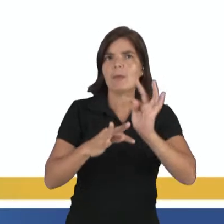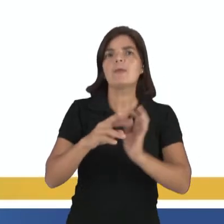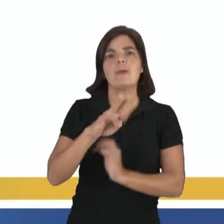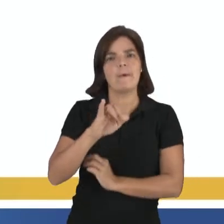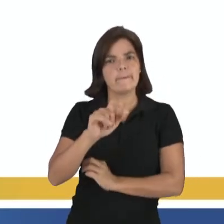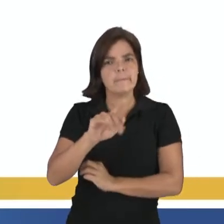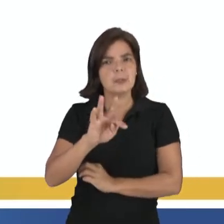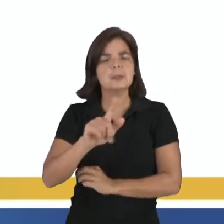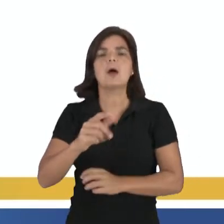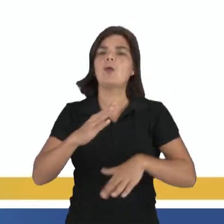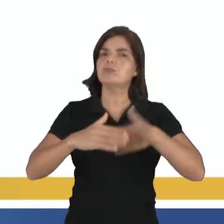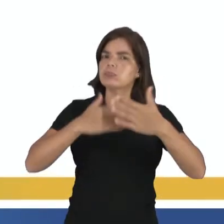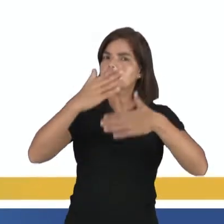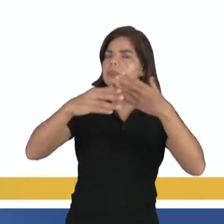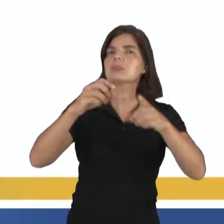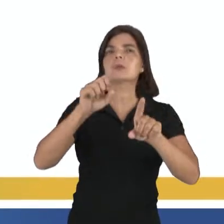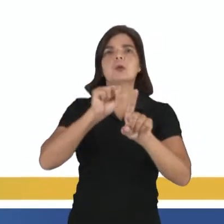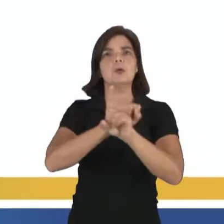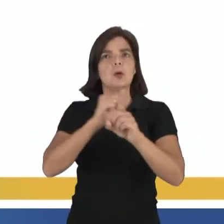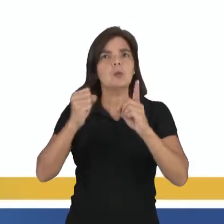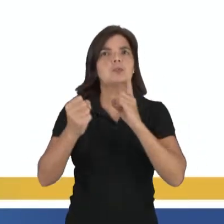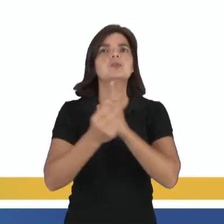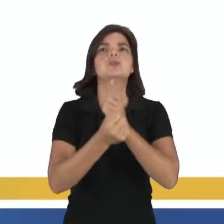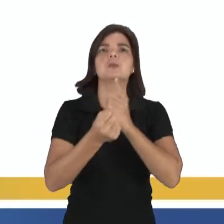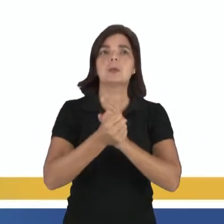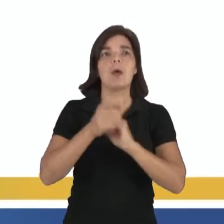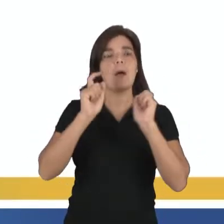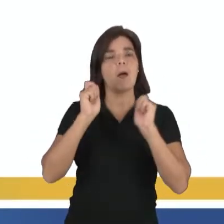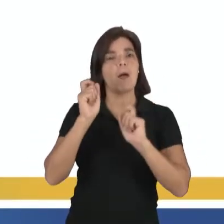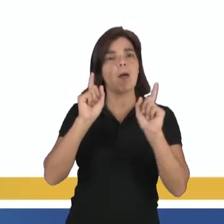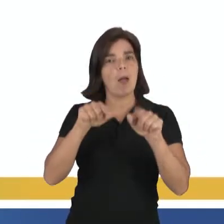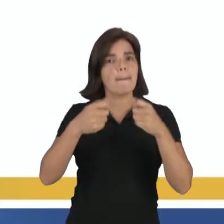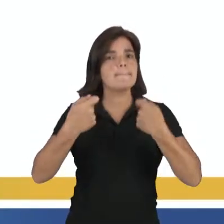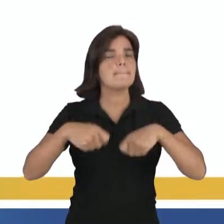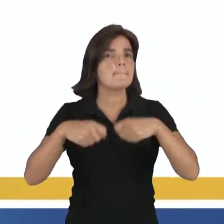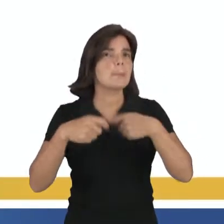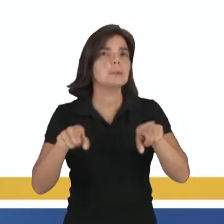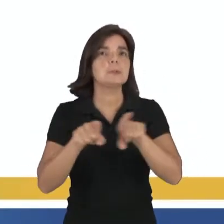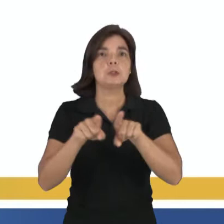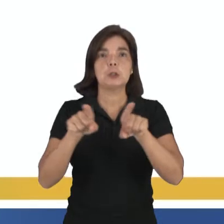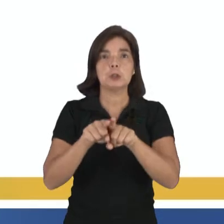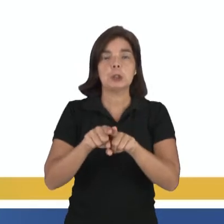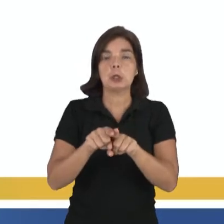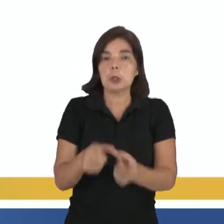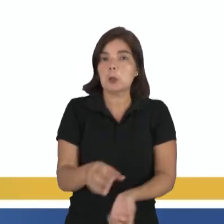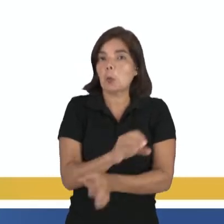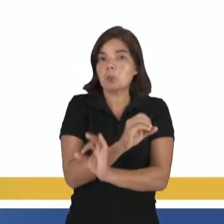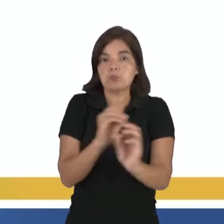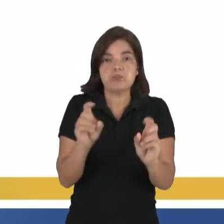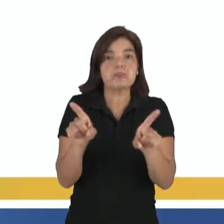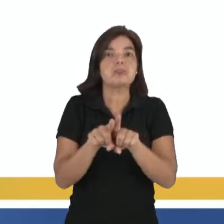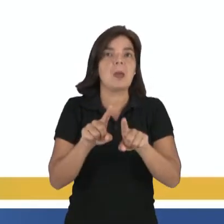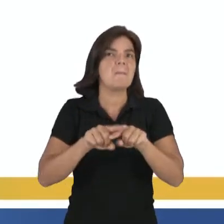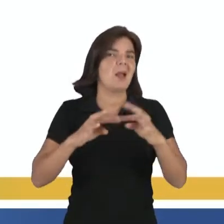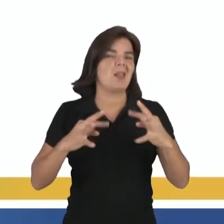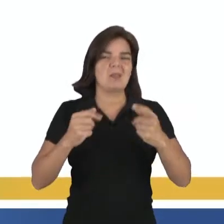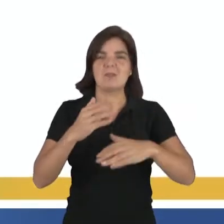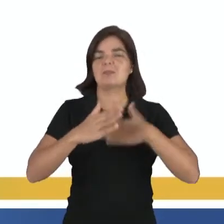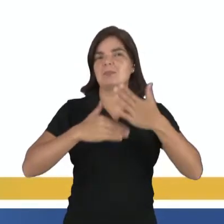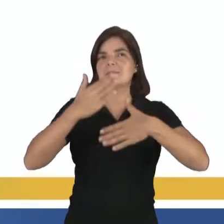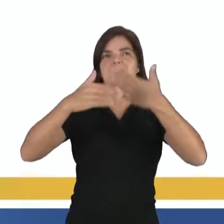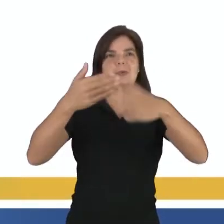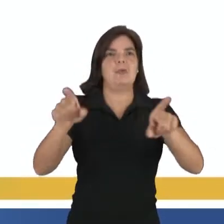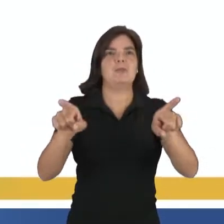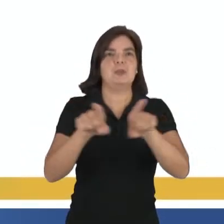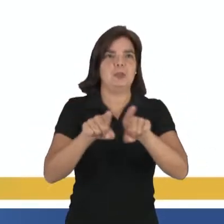uma evolução da humanidade, é necessário sempre mencionar que esta não é neutra e que nem todos os avanços